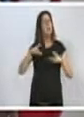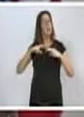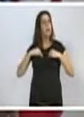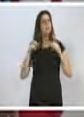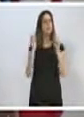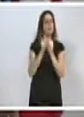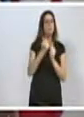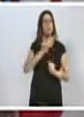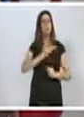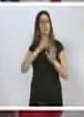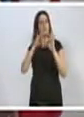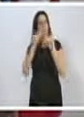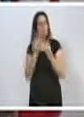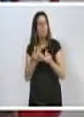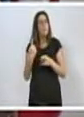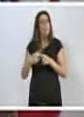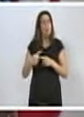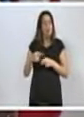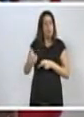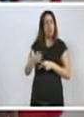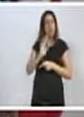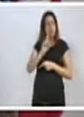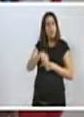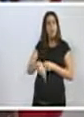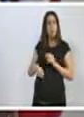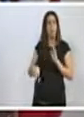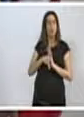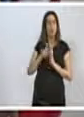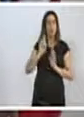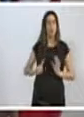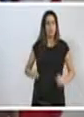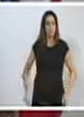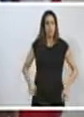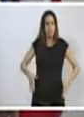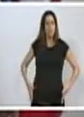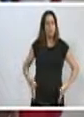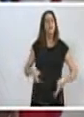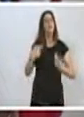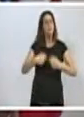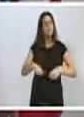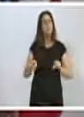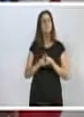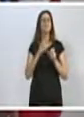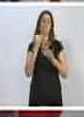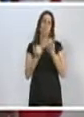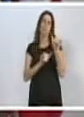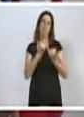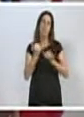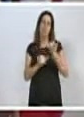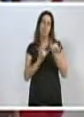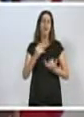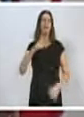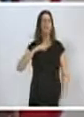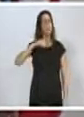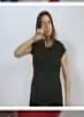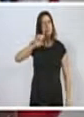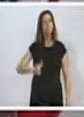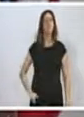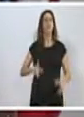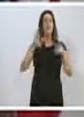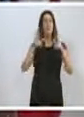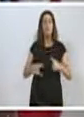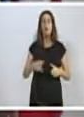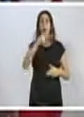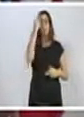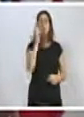Não é porque ele em uma cadeira de roda que ele não tem a oportunidade de brincar. Ela também tem o direito que nem as outras.